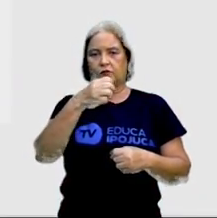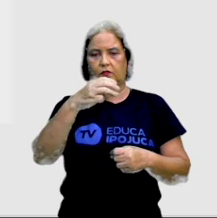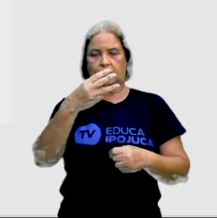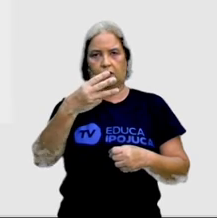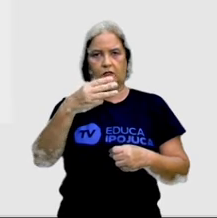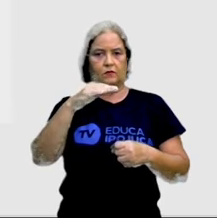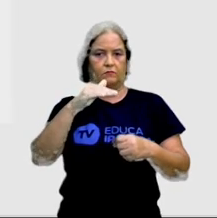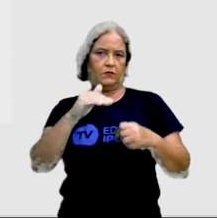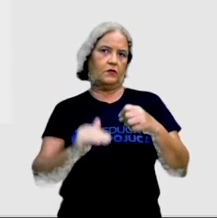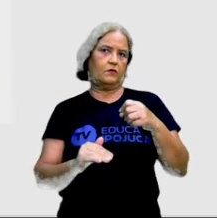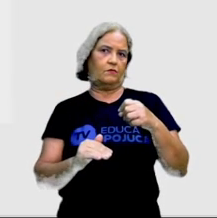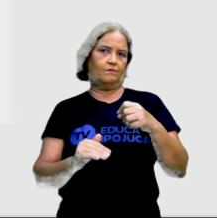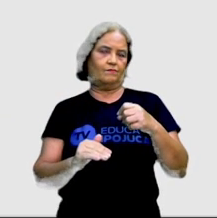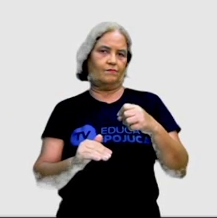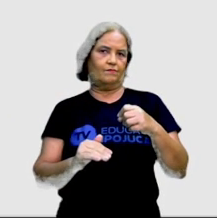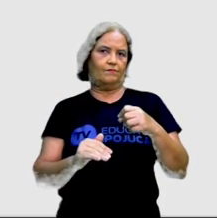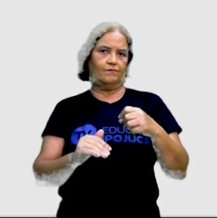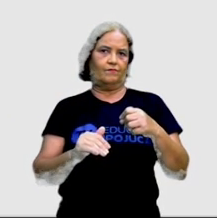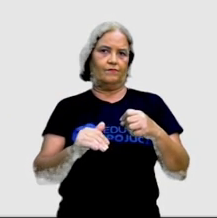que 14